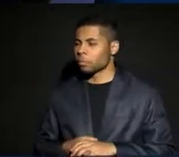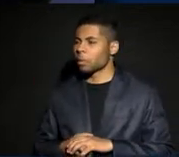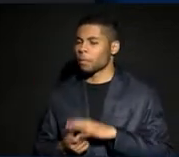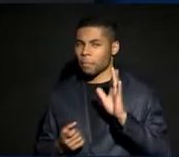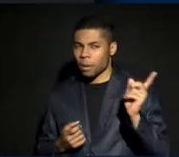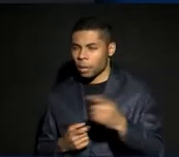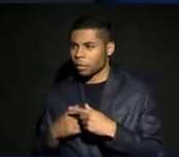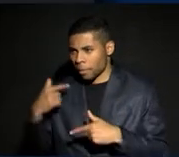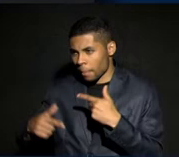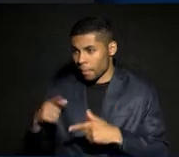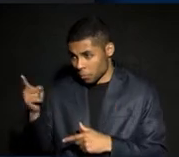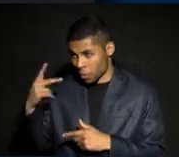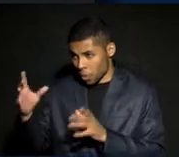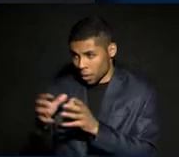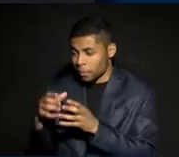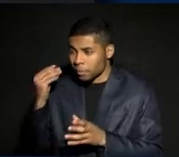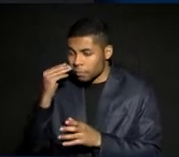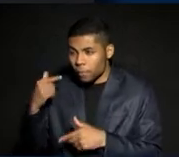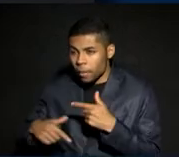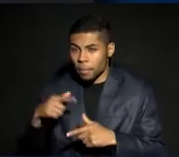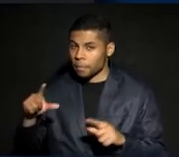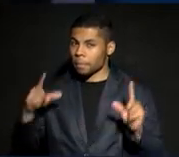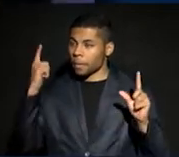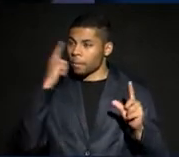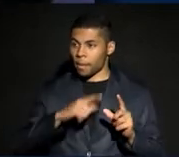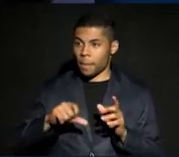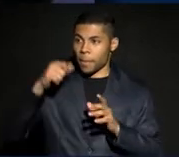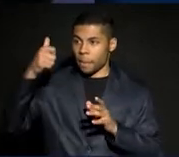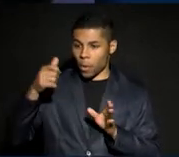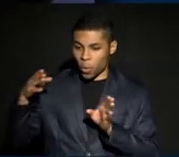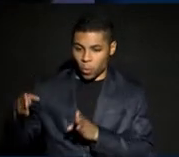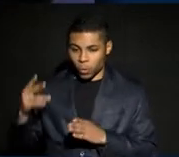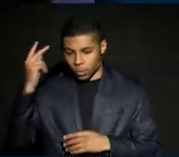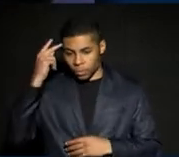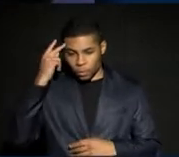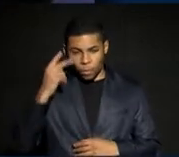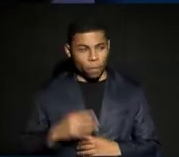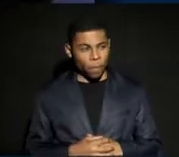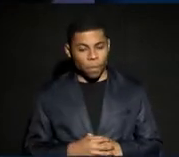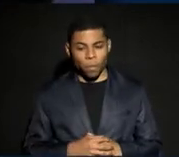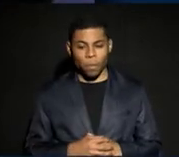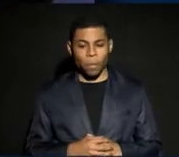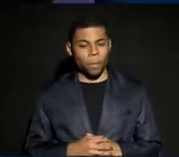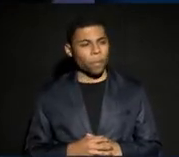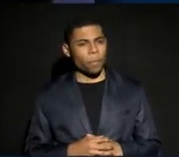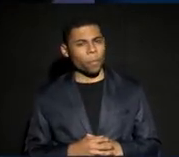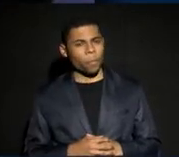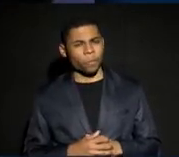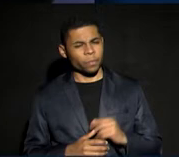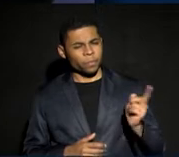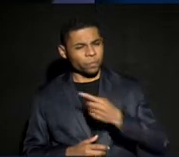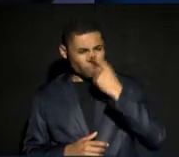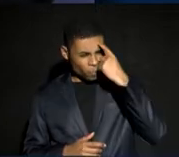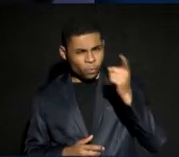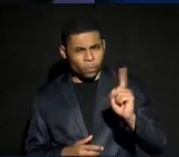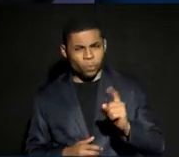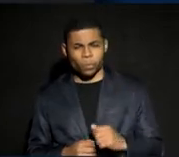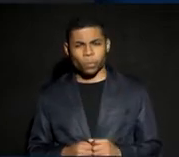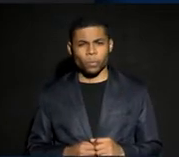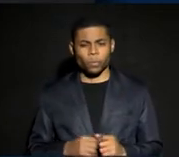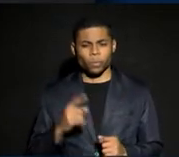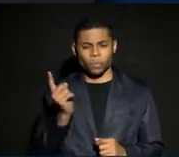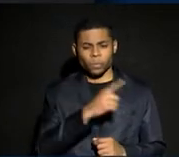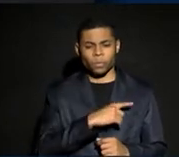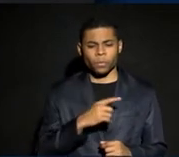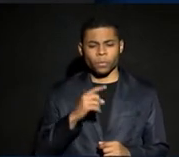não? Nós, se vocês trabalham isso em São Paulo. Ganhar no primeiro turno? Não, a gente não pensa nisso. A gente só foi para o